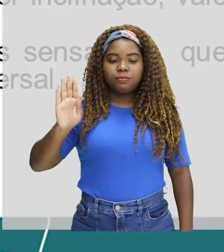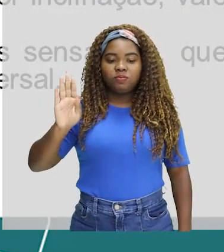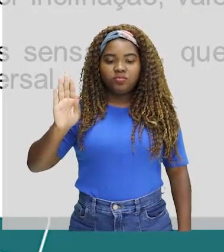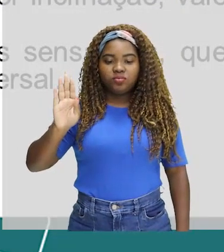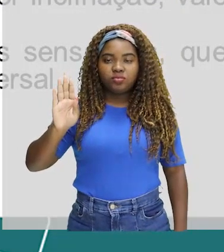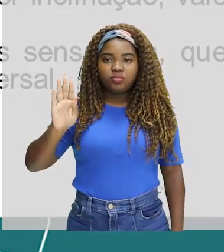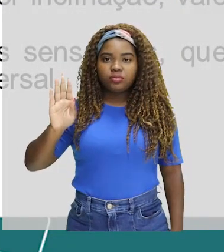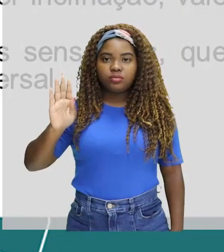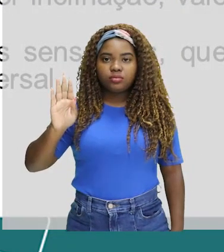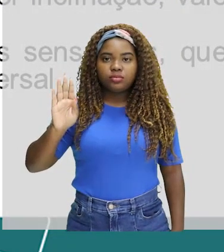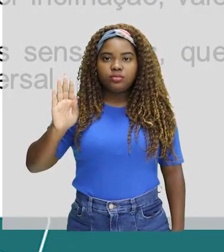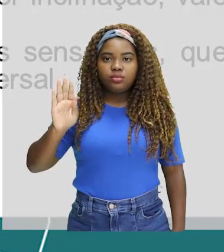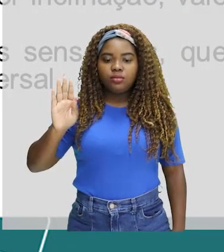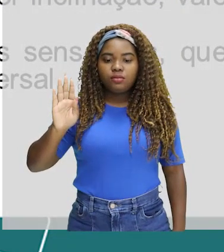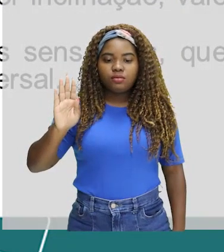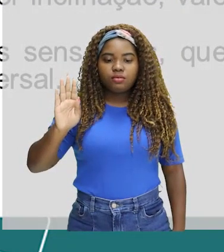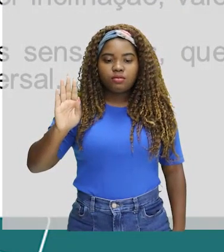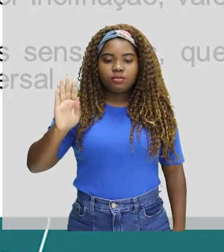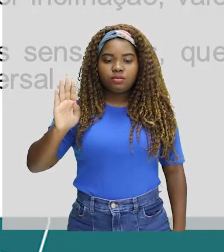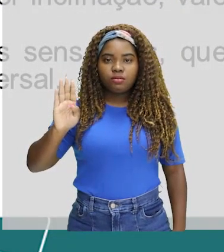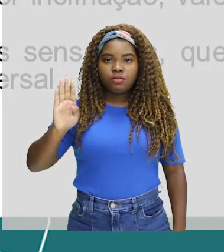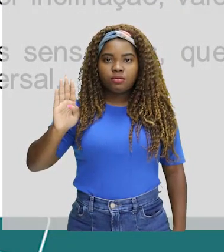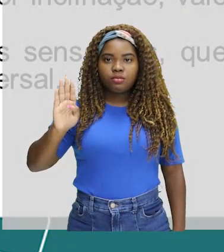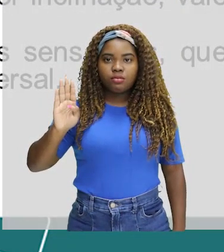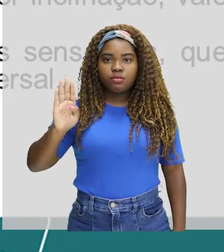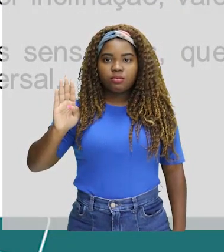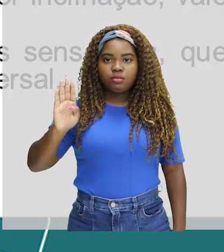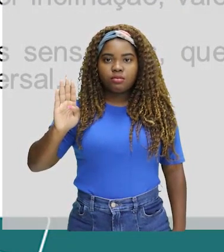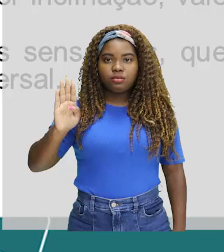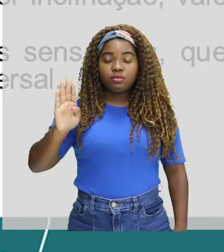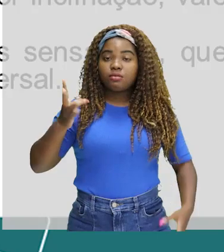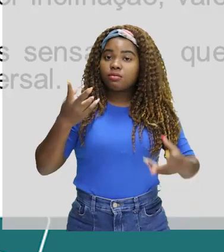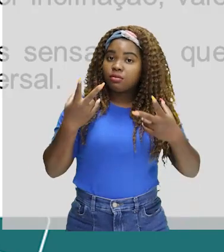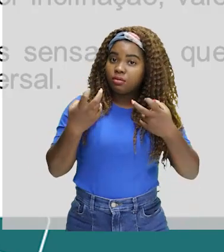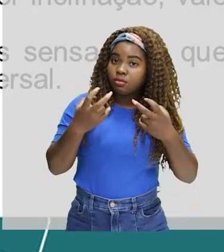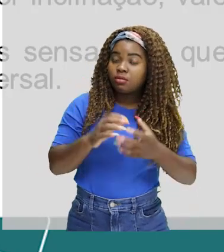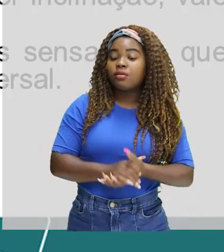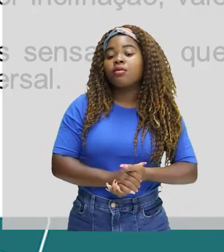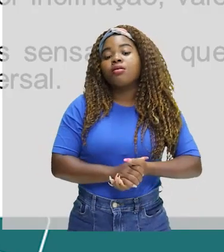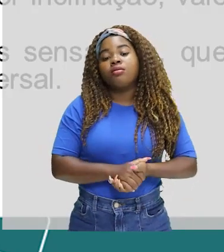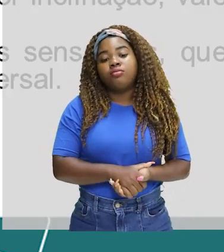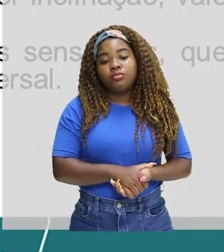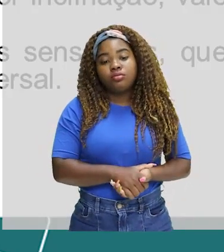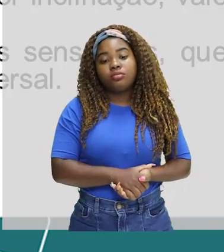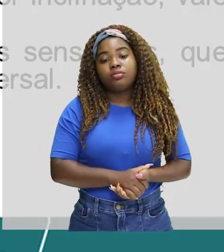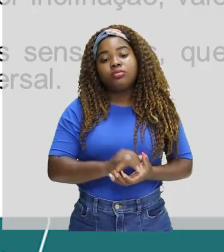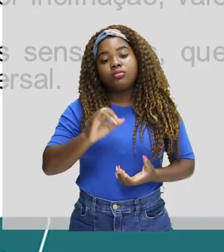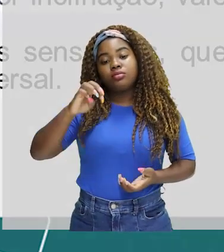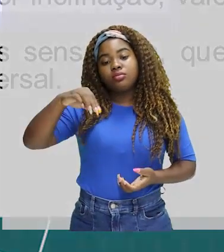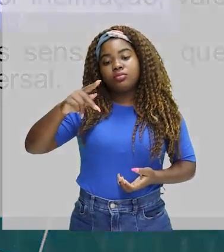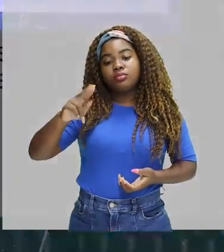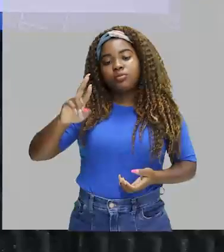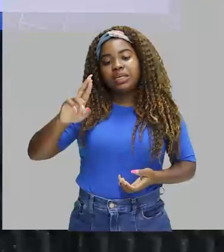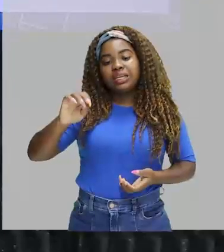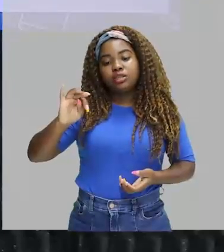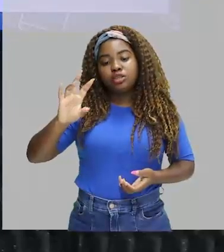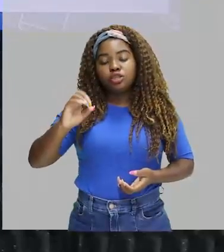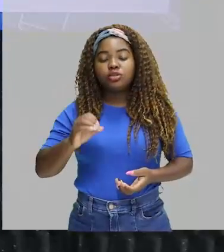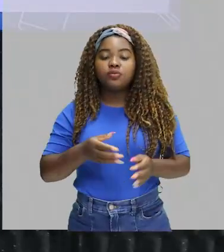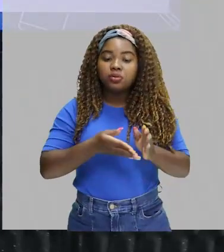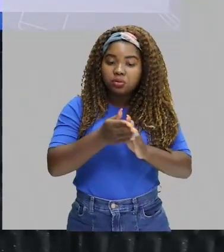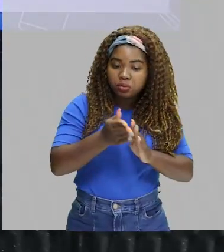imperativo categórico é um cânone que nos leva a agir por inclinações. Ora, veja só. O imperativo categórico são recomendações e